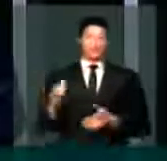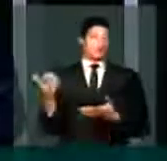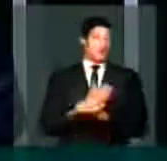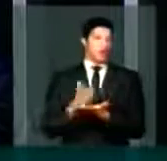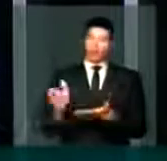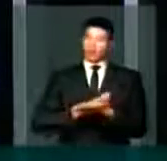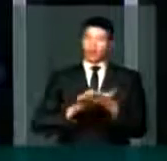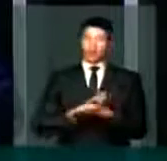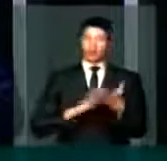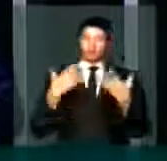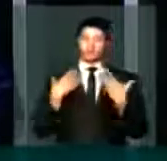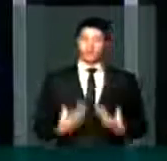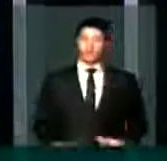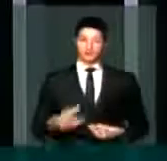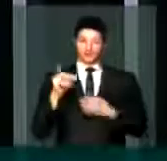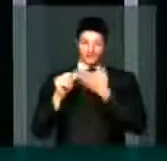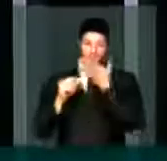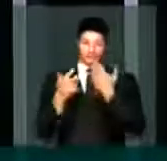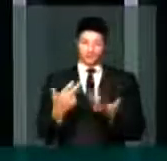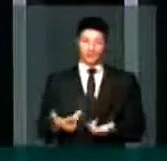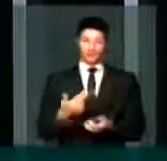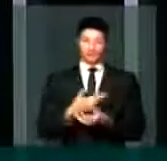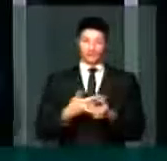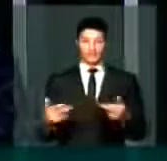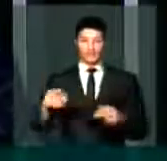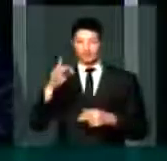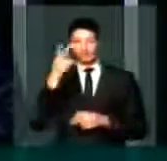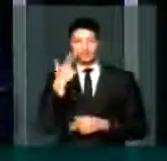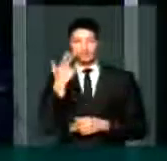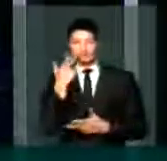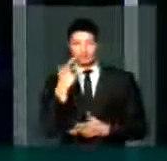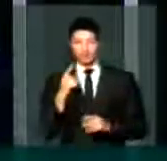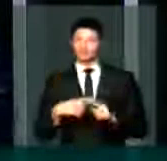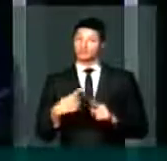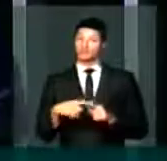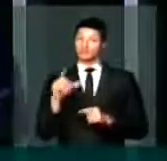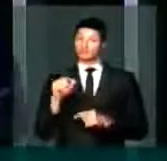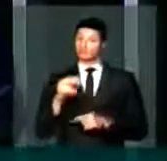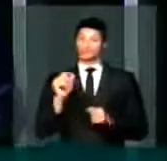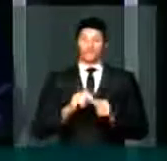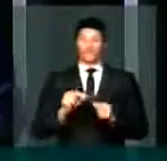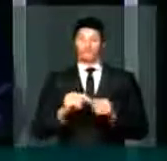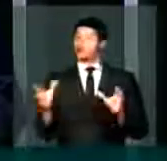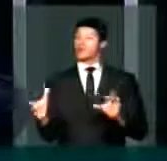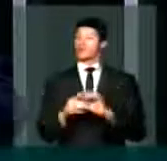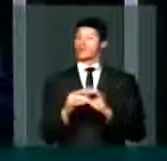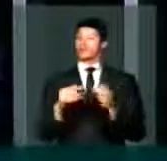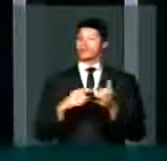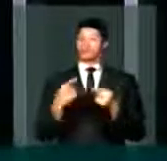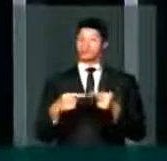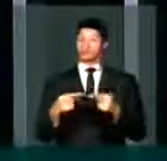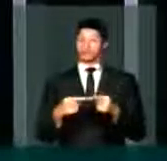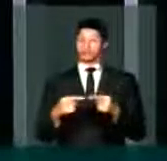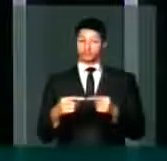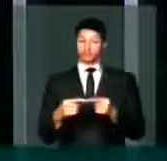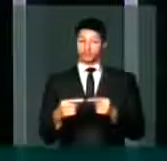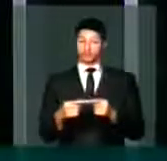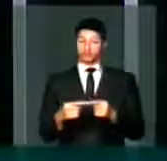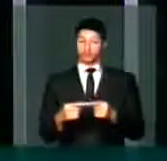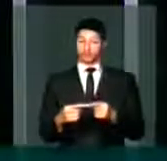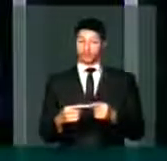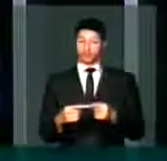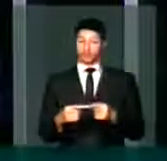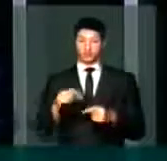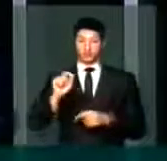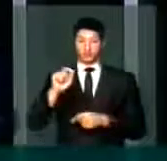forma alguma, aceitar isso como algo corriqueiro ou normal, porque isso não faz parte, isso não faz